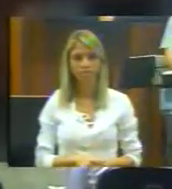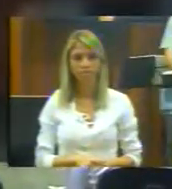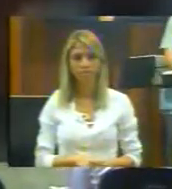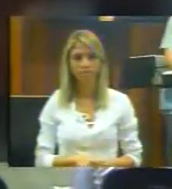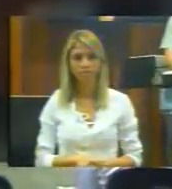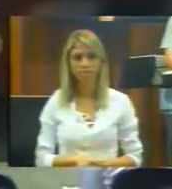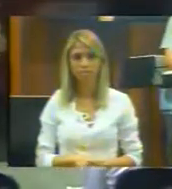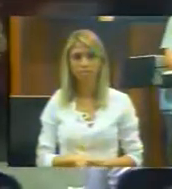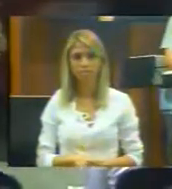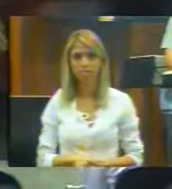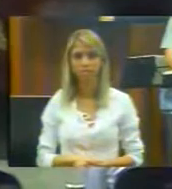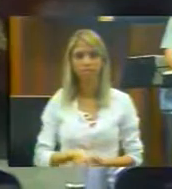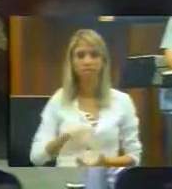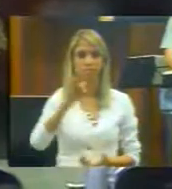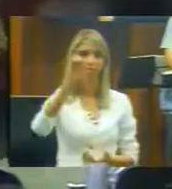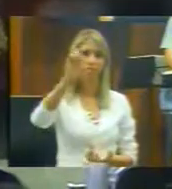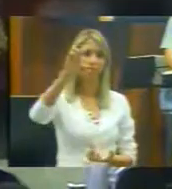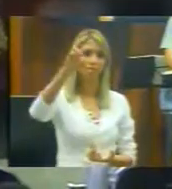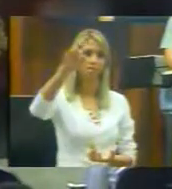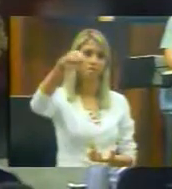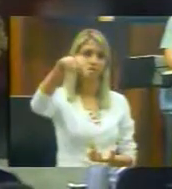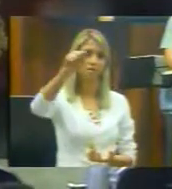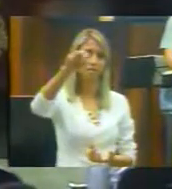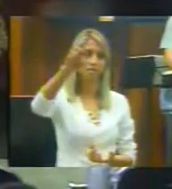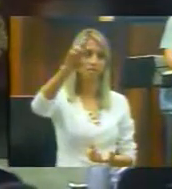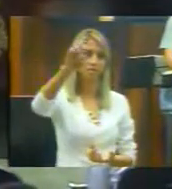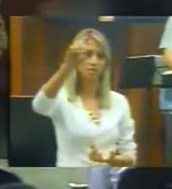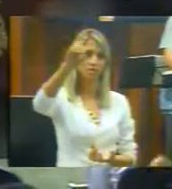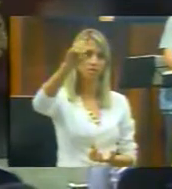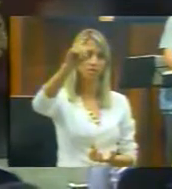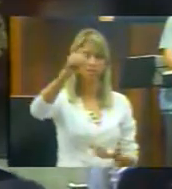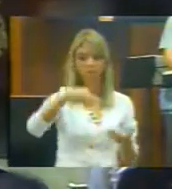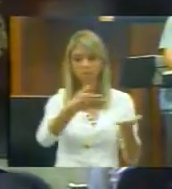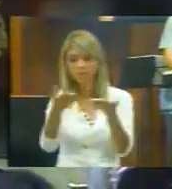O senhor Fernando Limeira Ribeiro de Silva, por favor.